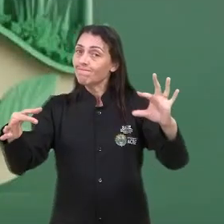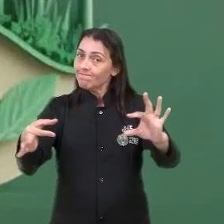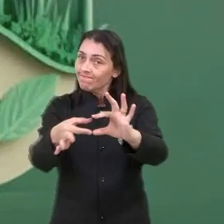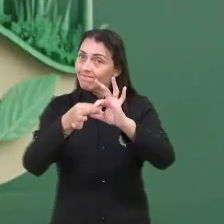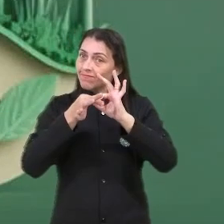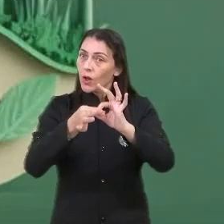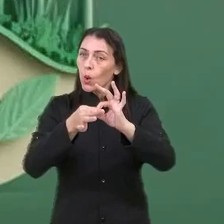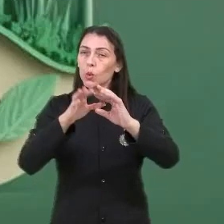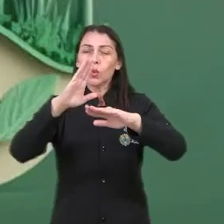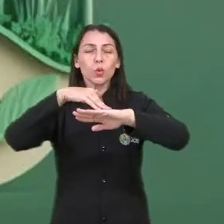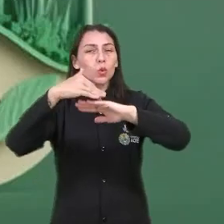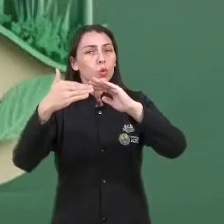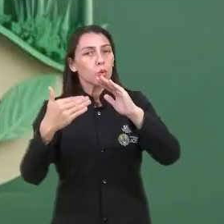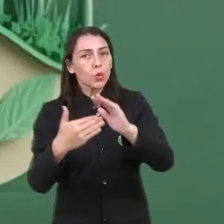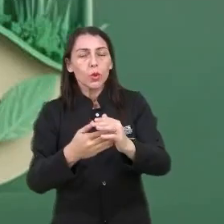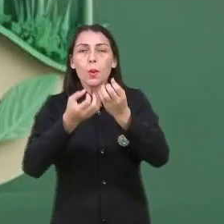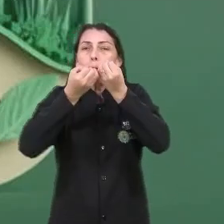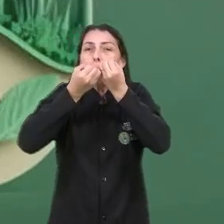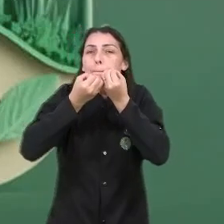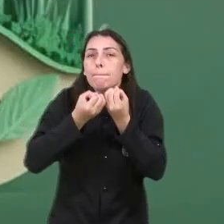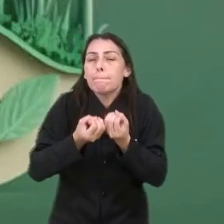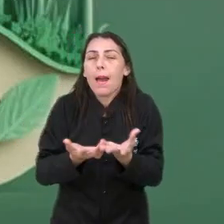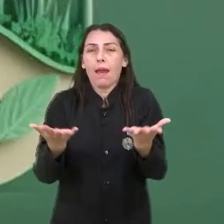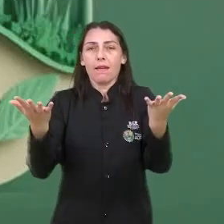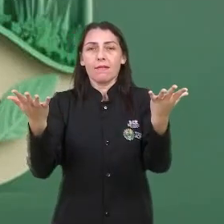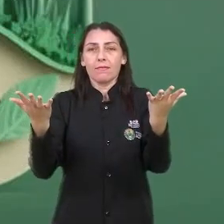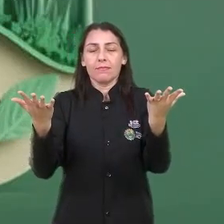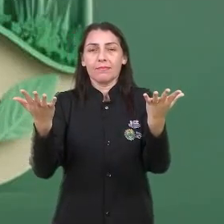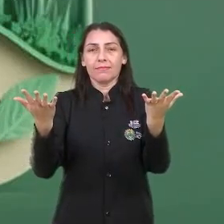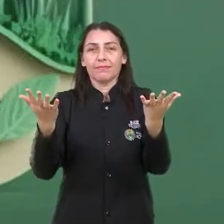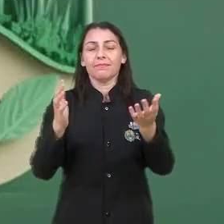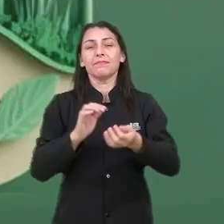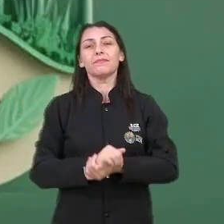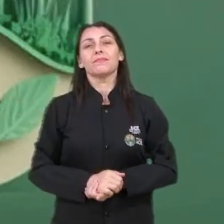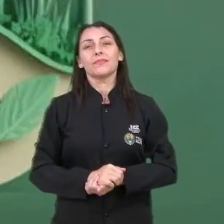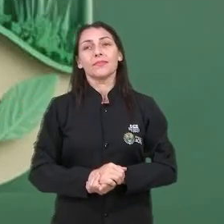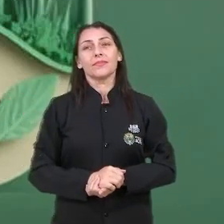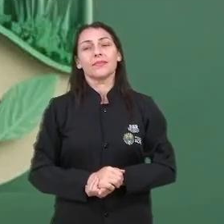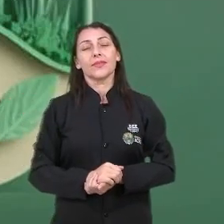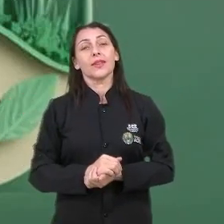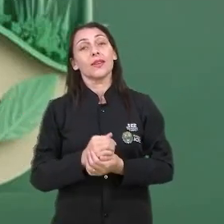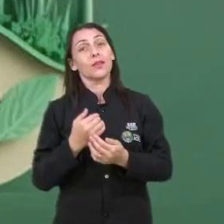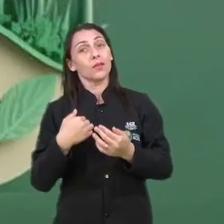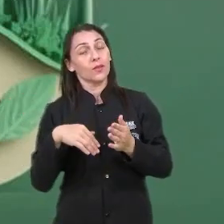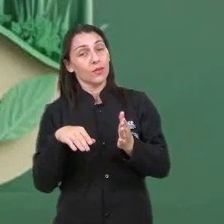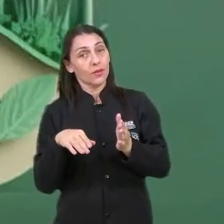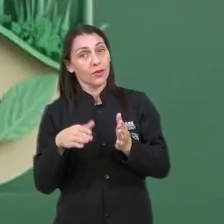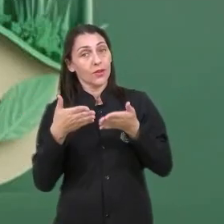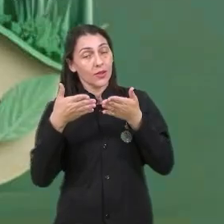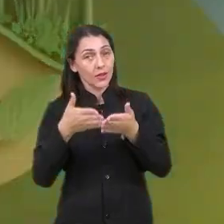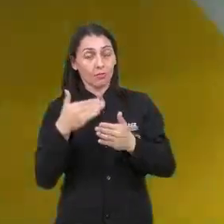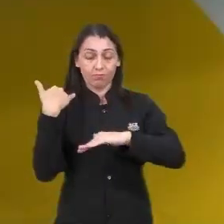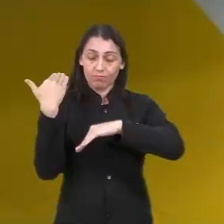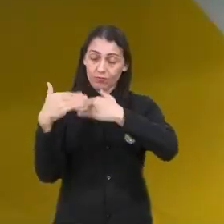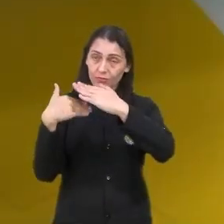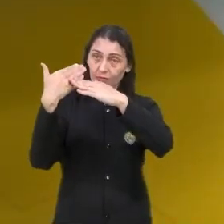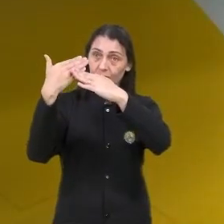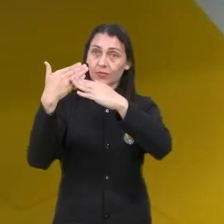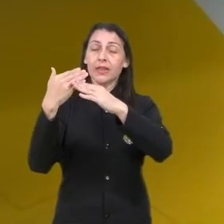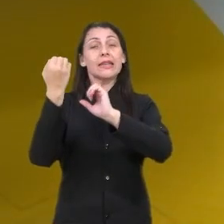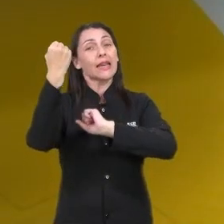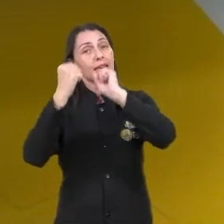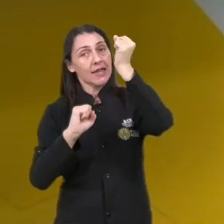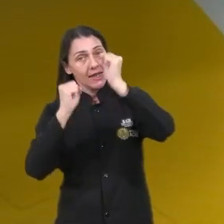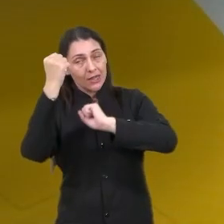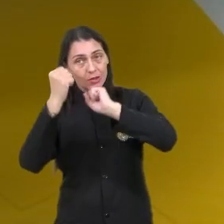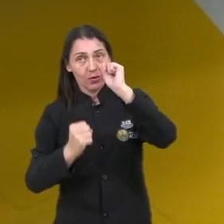em harmonia, todos são beneficiados, né? E quando chegarmos a um grau de desenvolvimento em que a